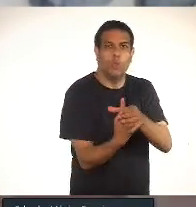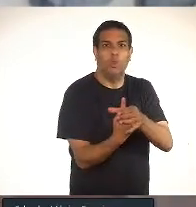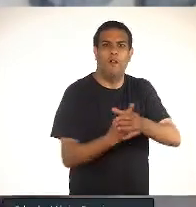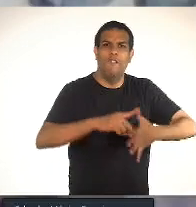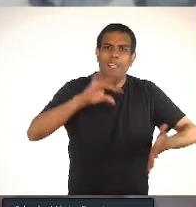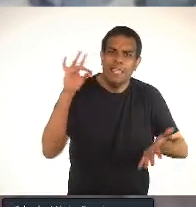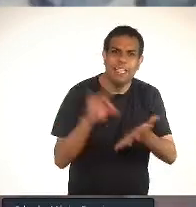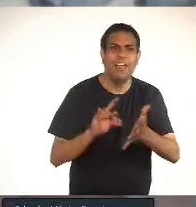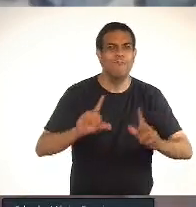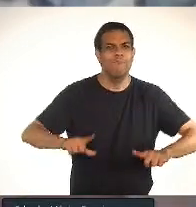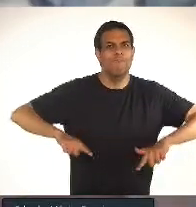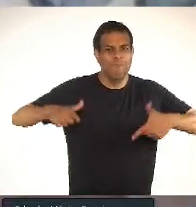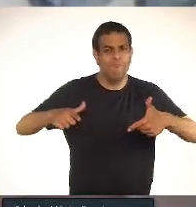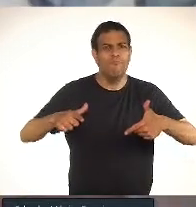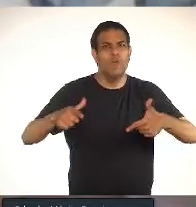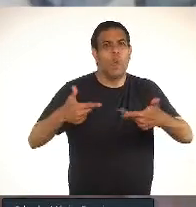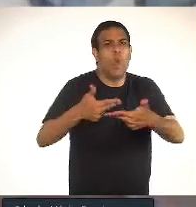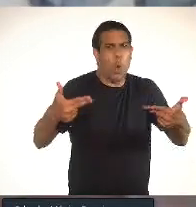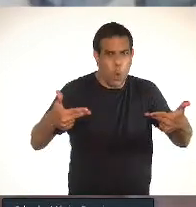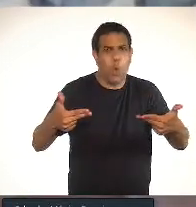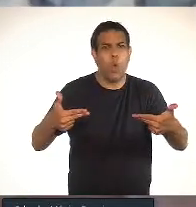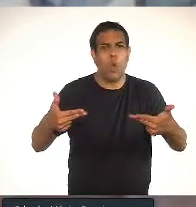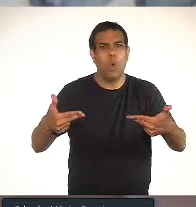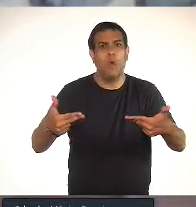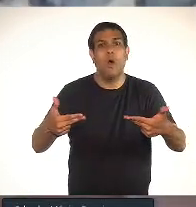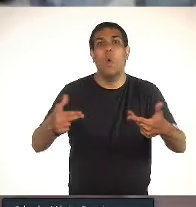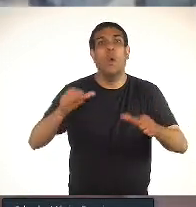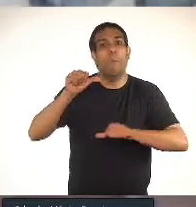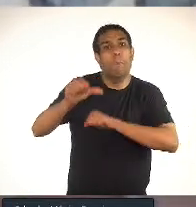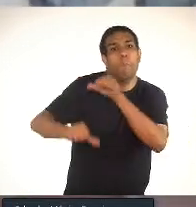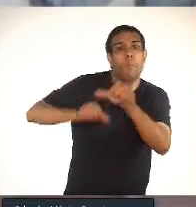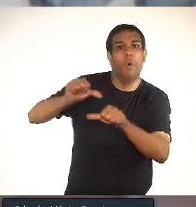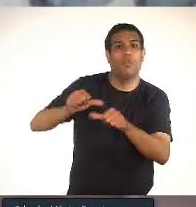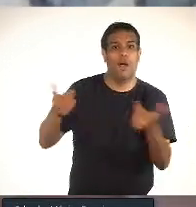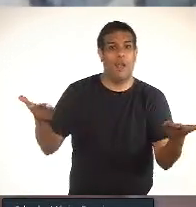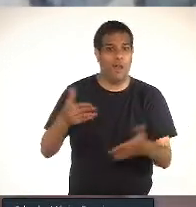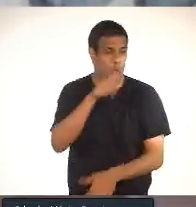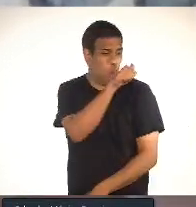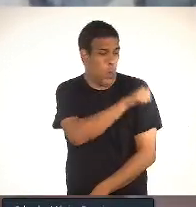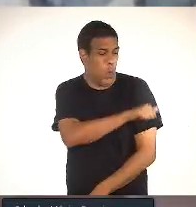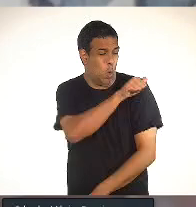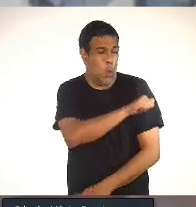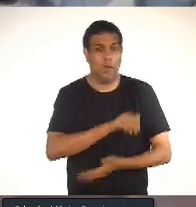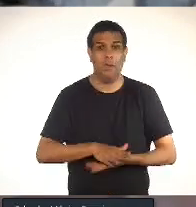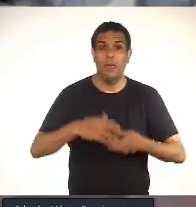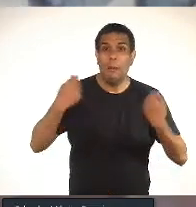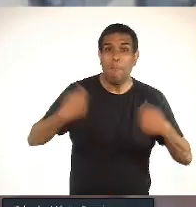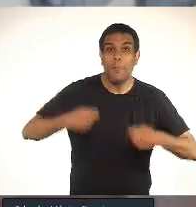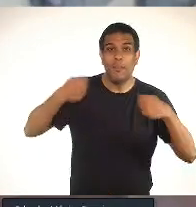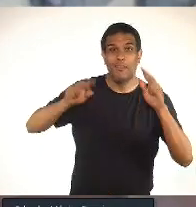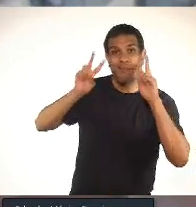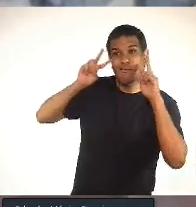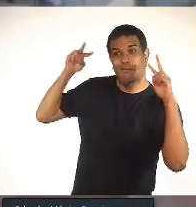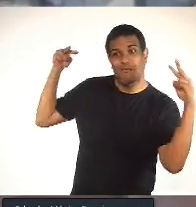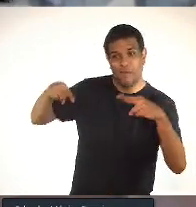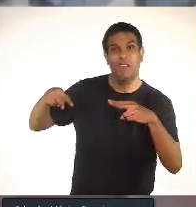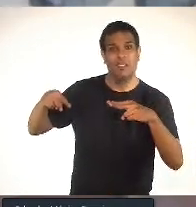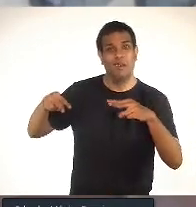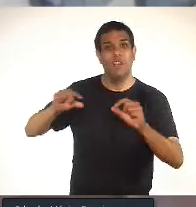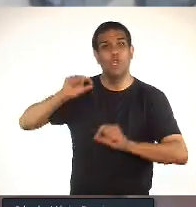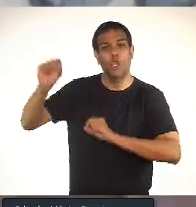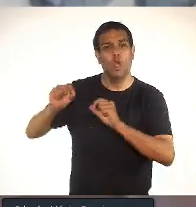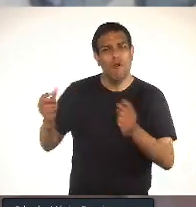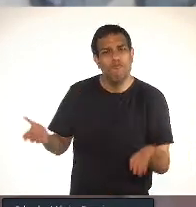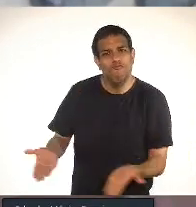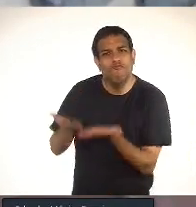ações afirmativas de reparação. O Estado brasileiro precisa reparar